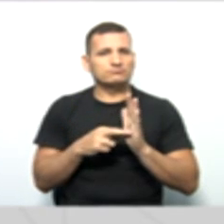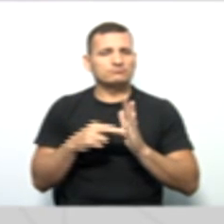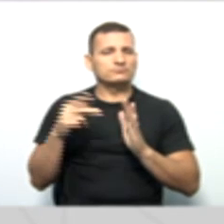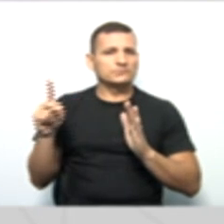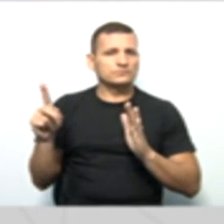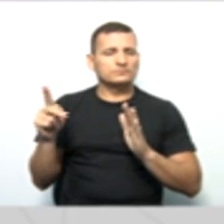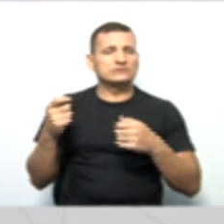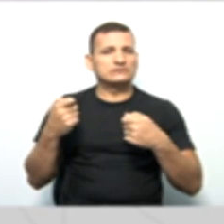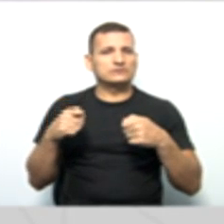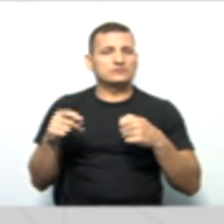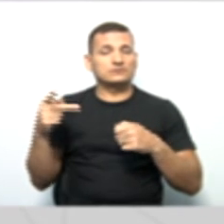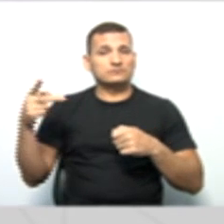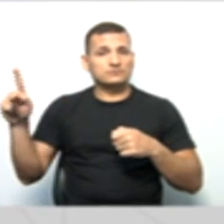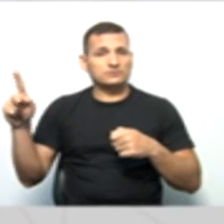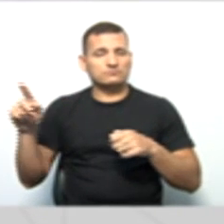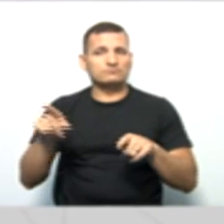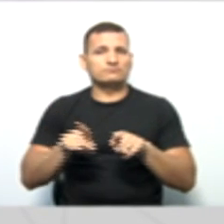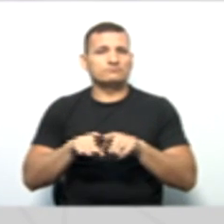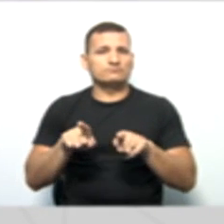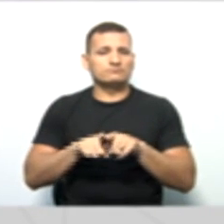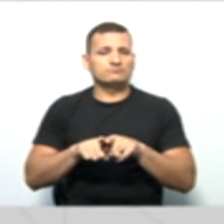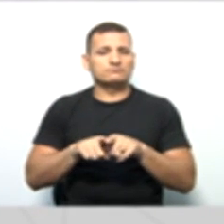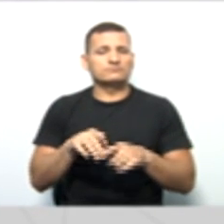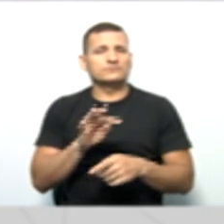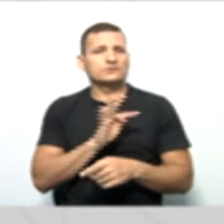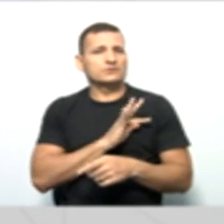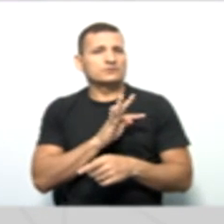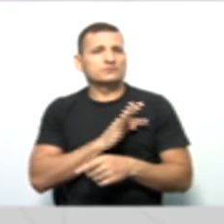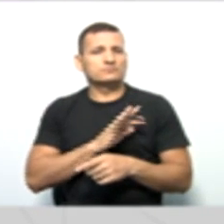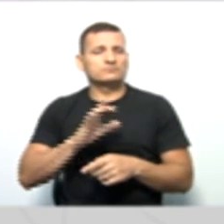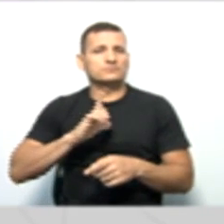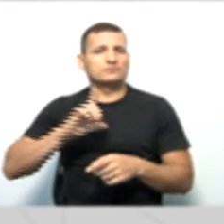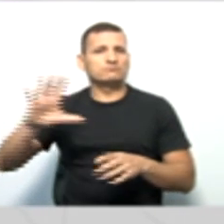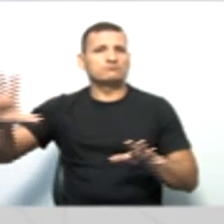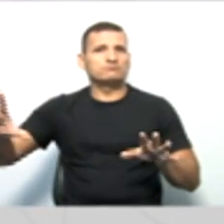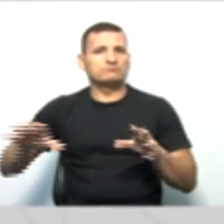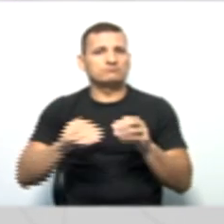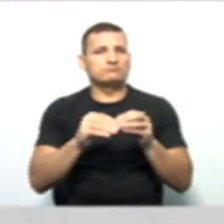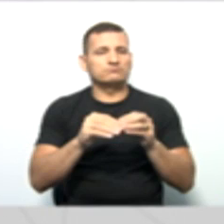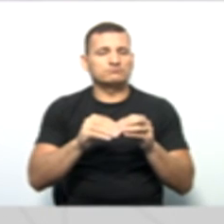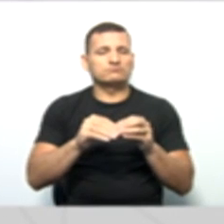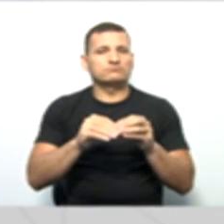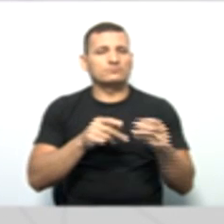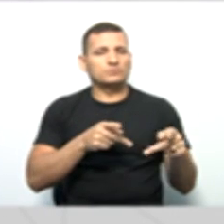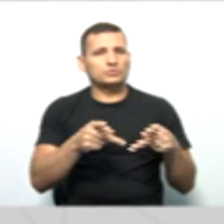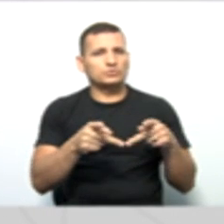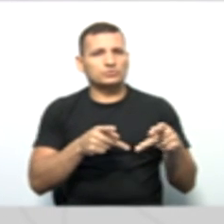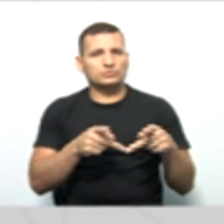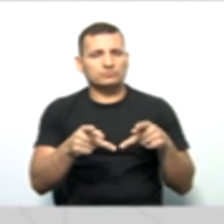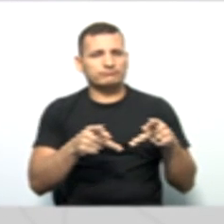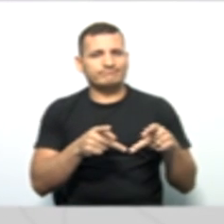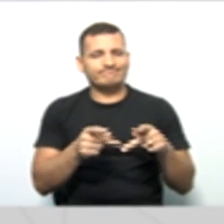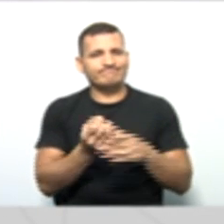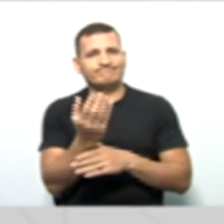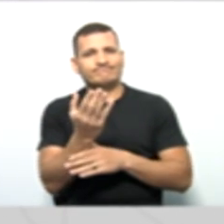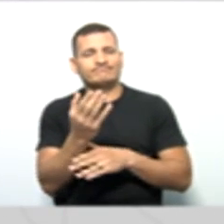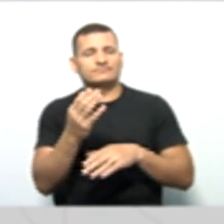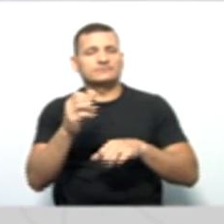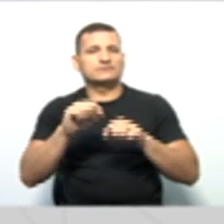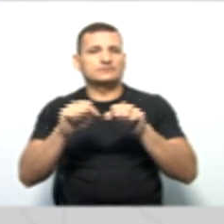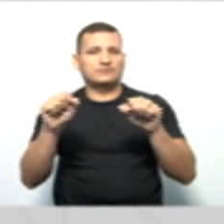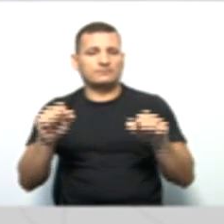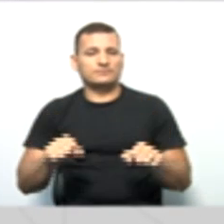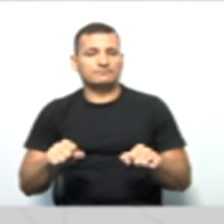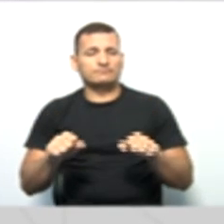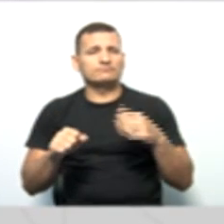as considerações técnicas unem-se na formulação de um produto ou sistema, tá? Então, o que isso significa?